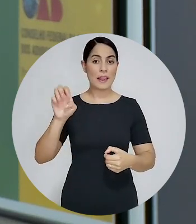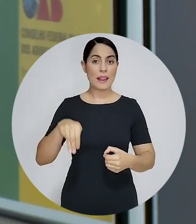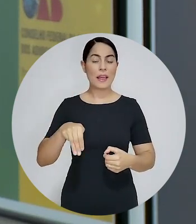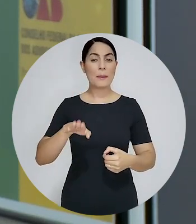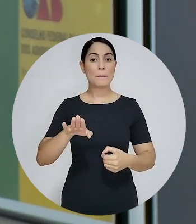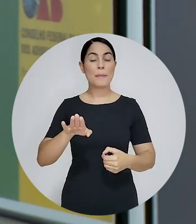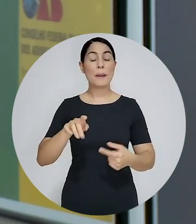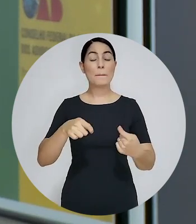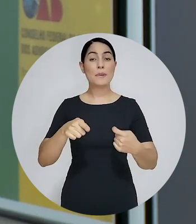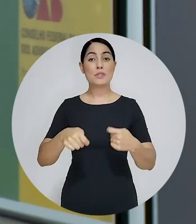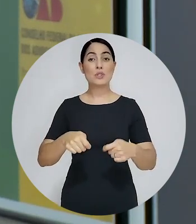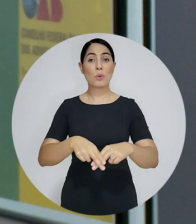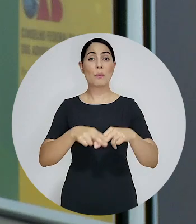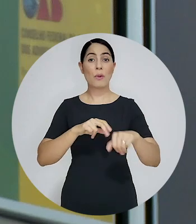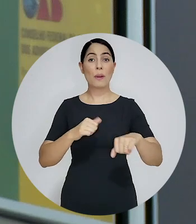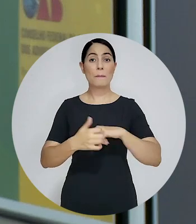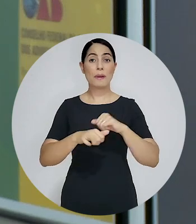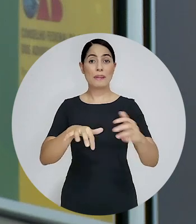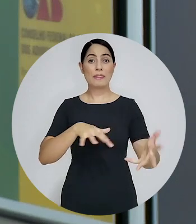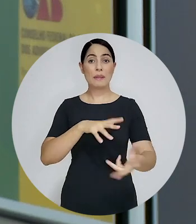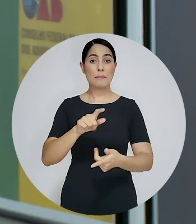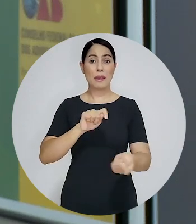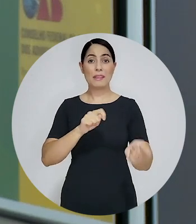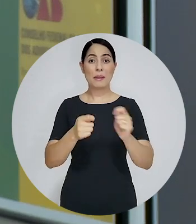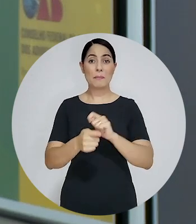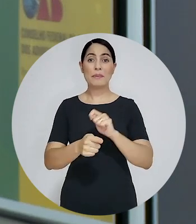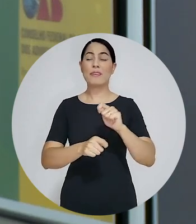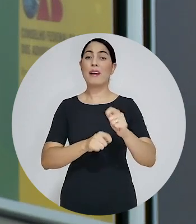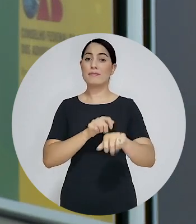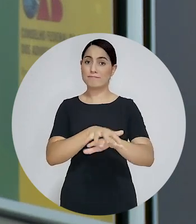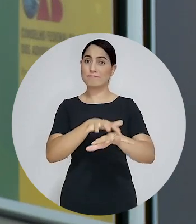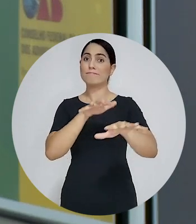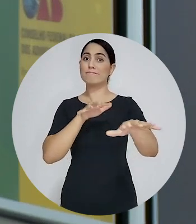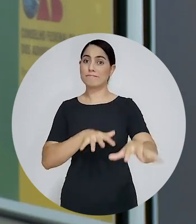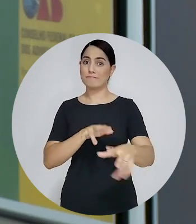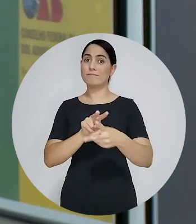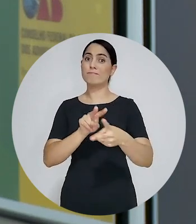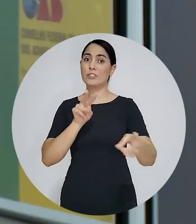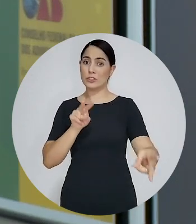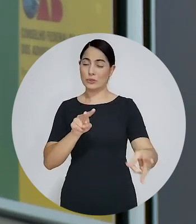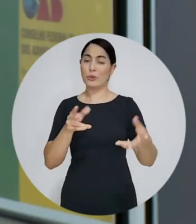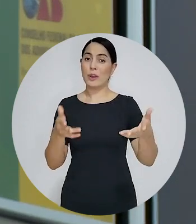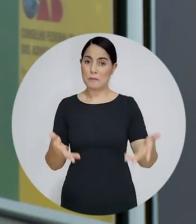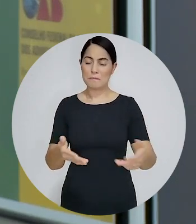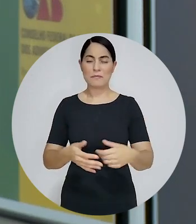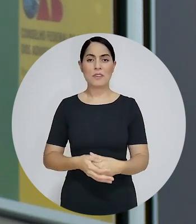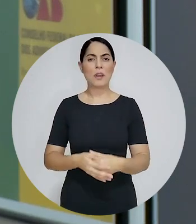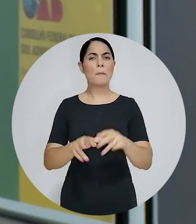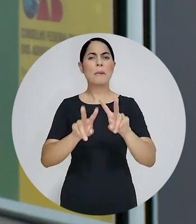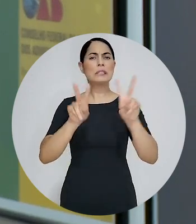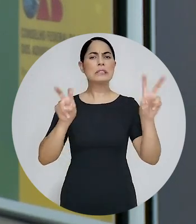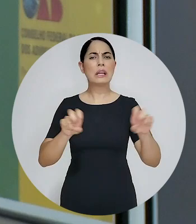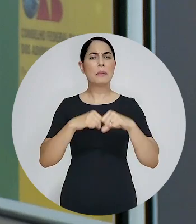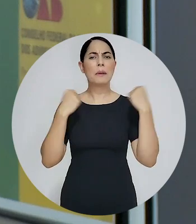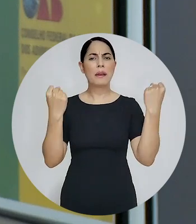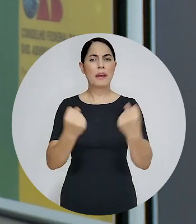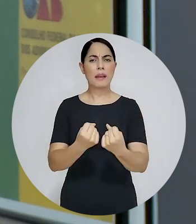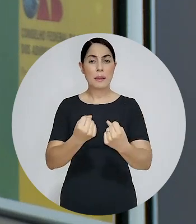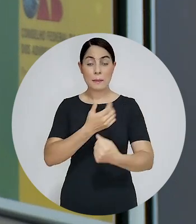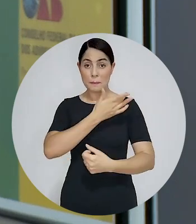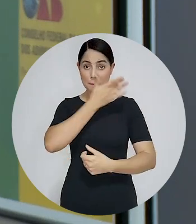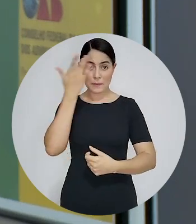da pandemia da Covid-19, precisou ser adaptado para o formato virtual. O fórum teve como tema central